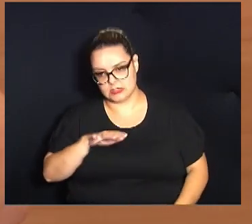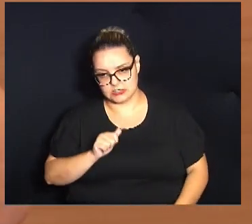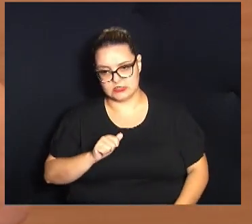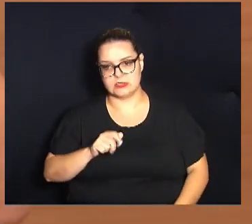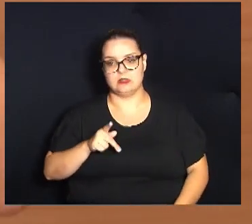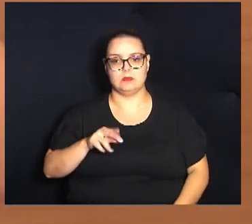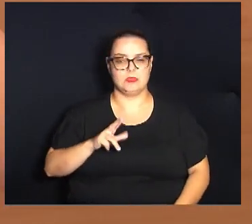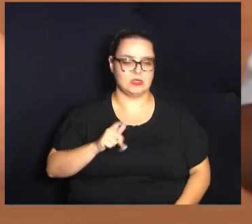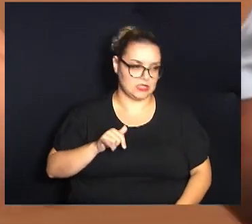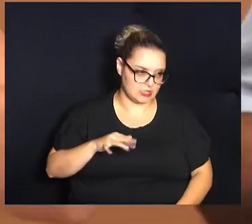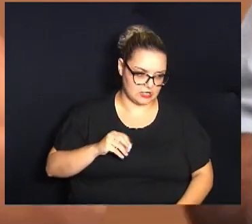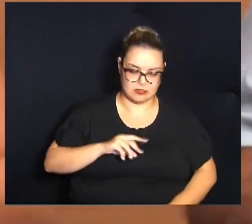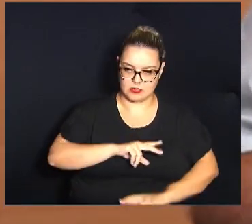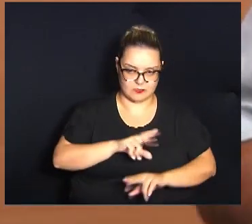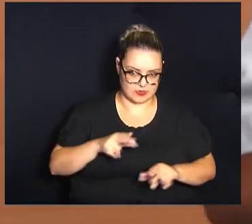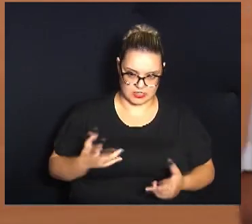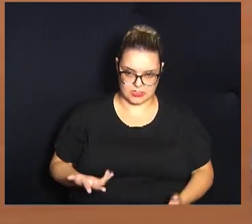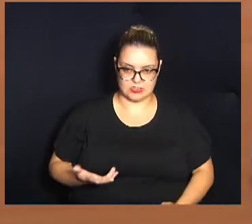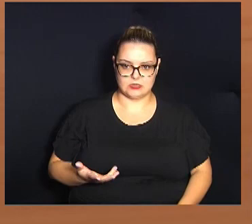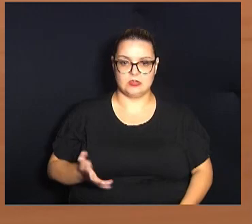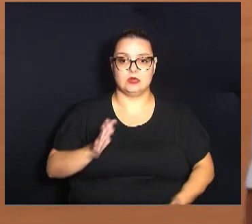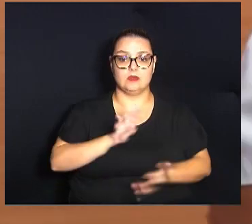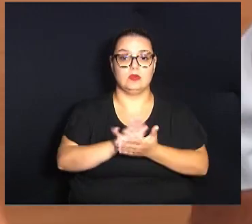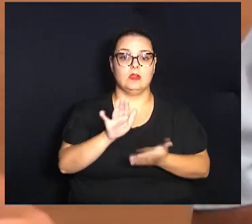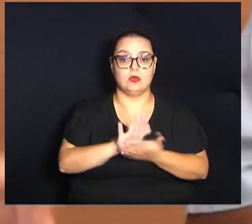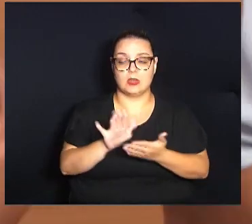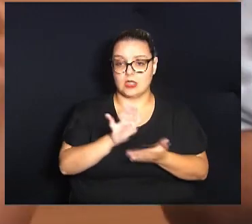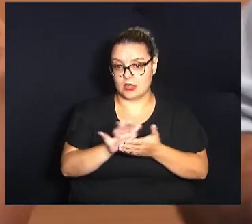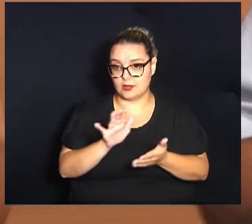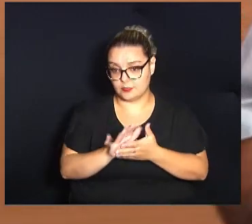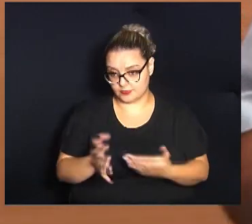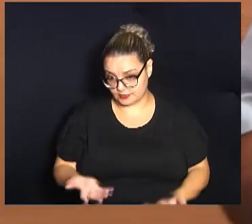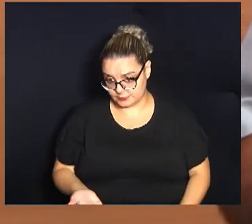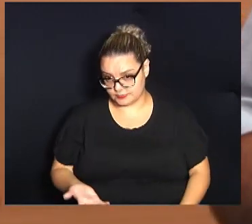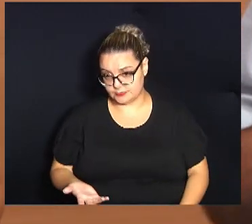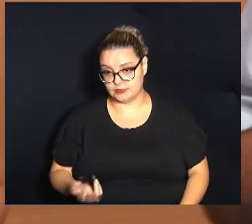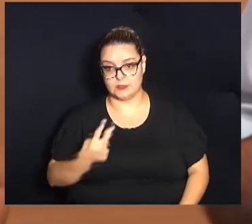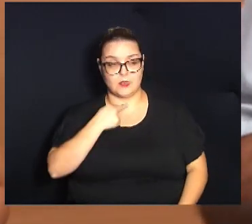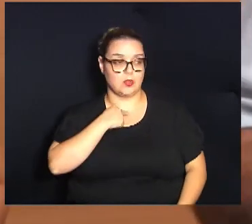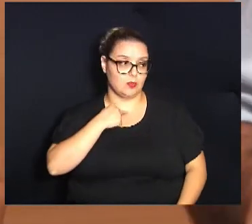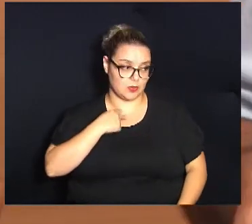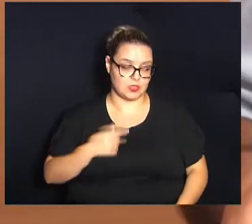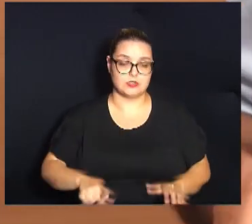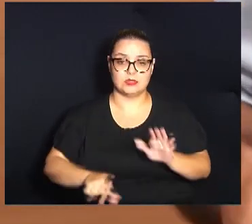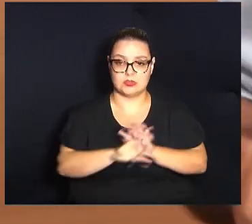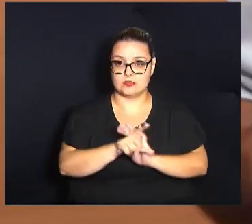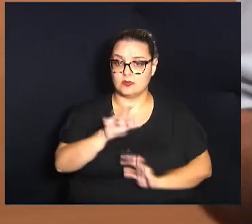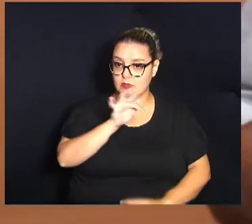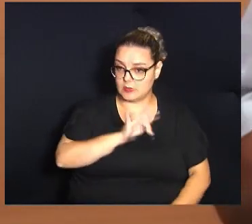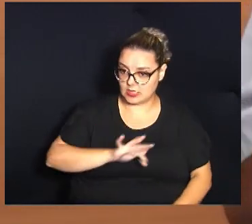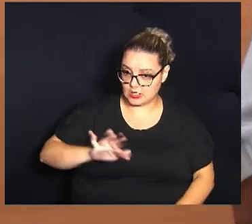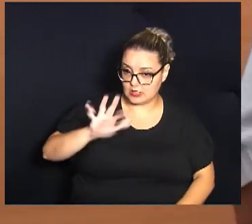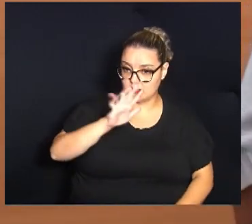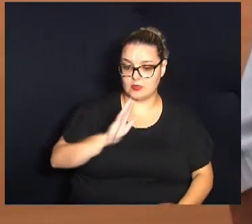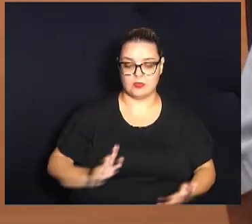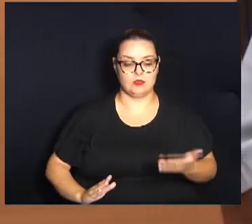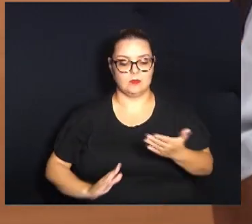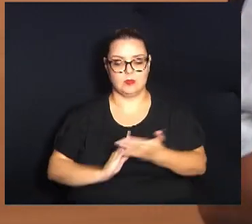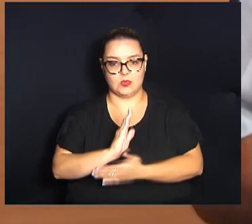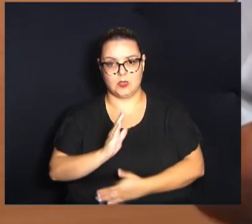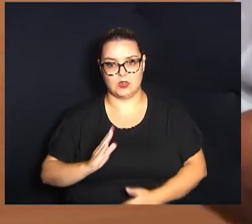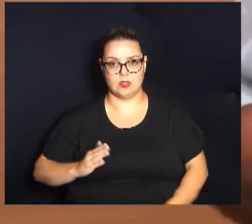mecanismos equivalentes que aumentem despesa com o pessoal. Então, na verdade, essa foi uma lei federal que foi aprovada pelo